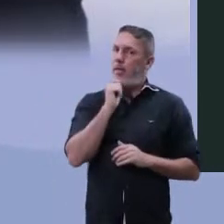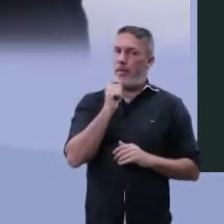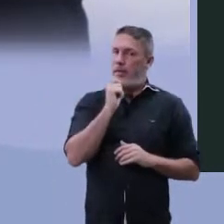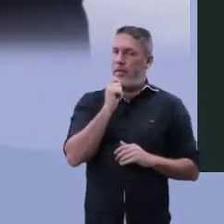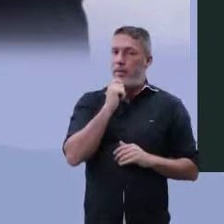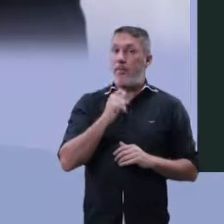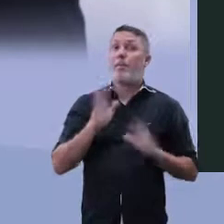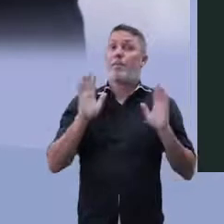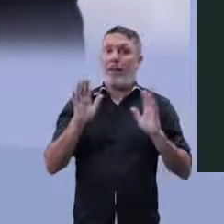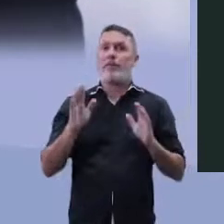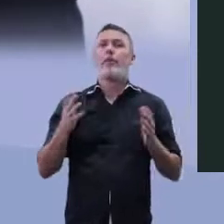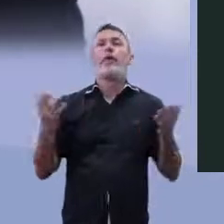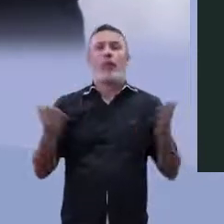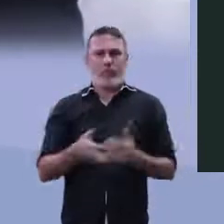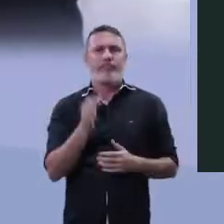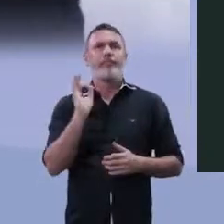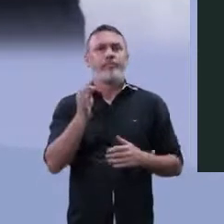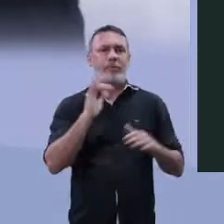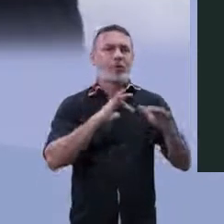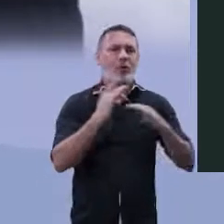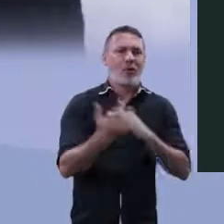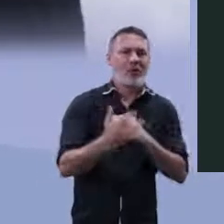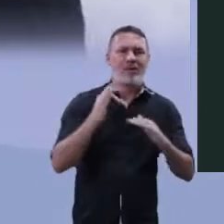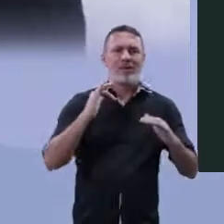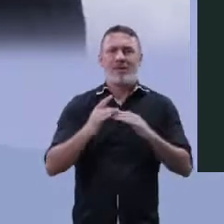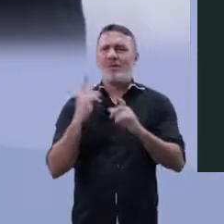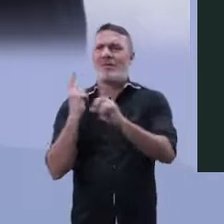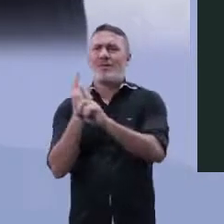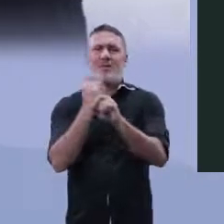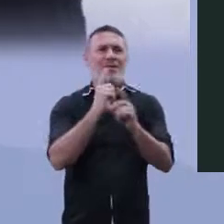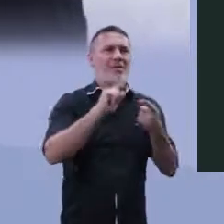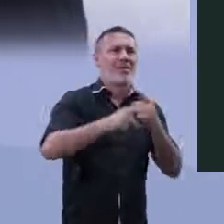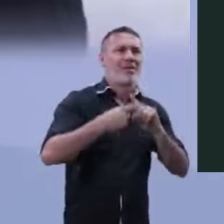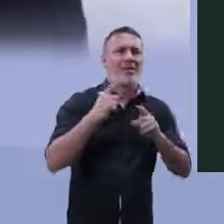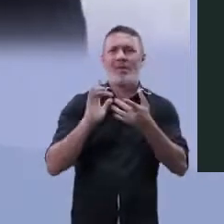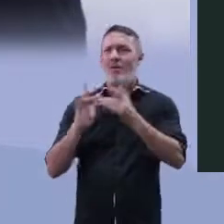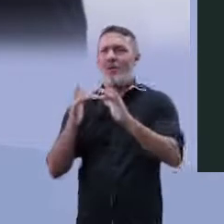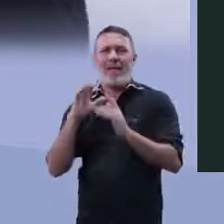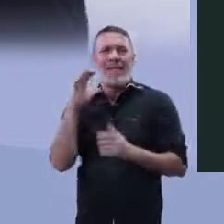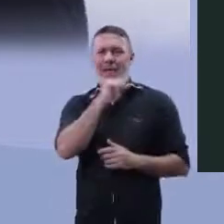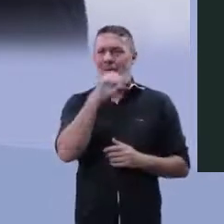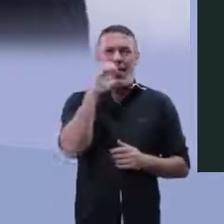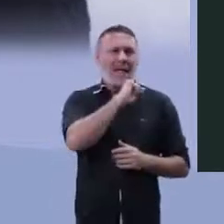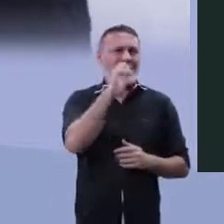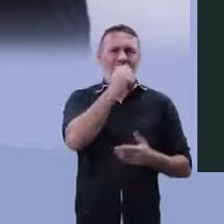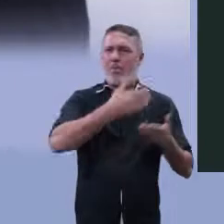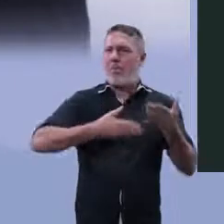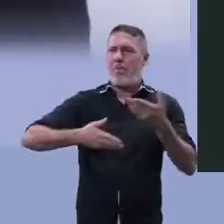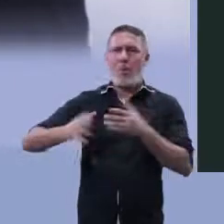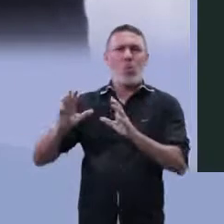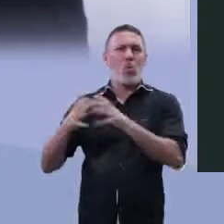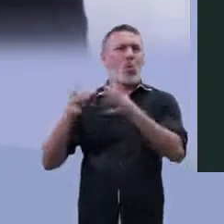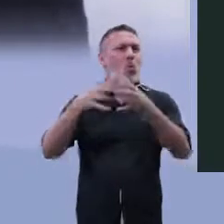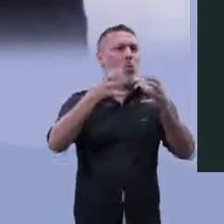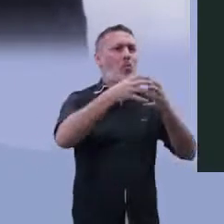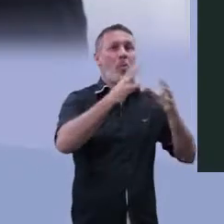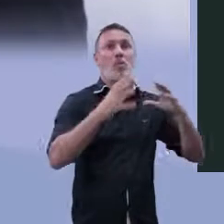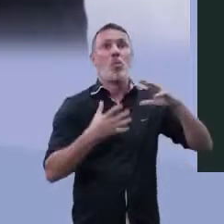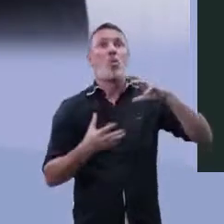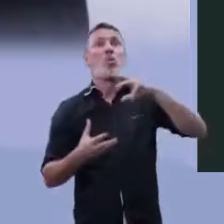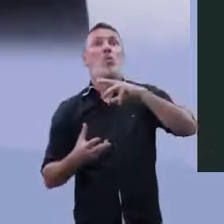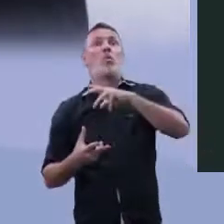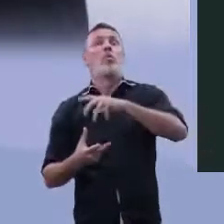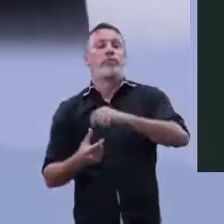sociais. Então, é uma sociedade que se conecta cada vez mais rapidamente, tá? Que troca ideias, troca informações, formando uma